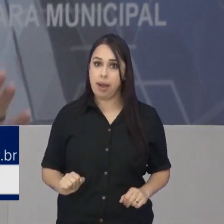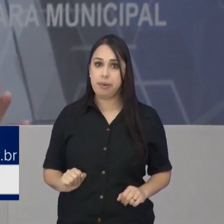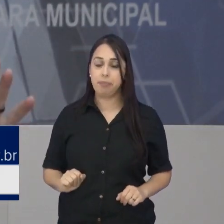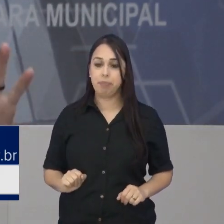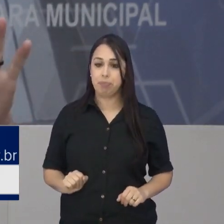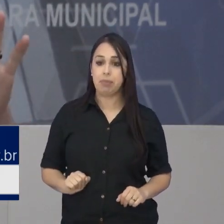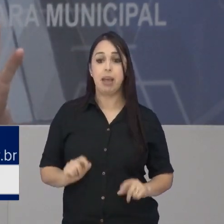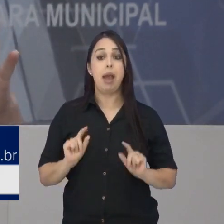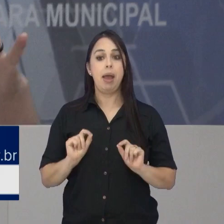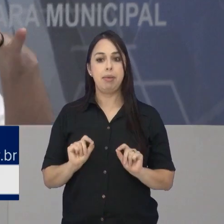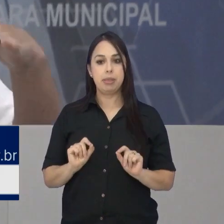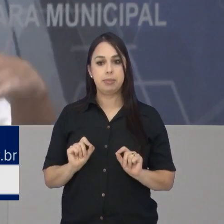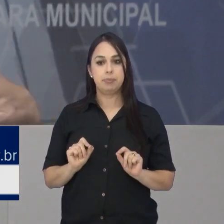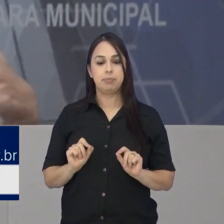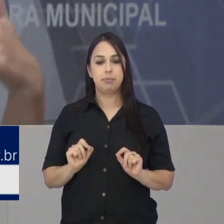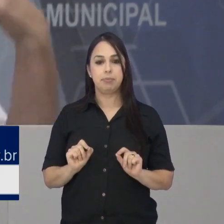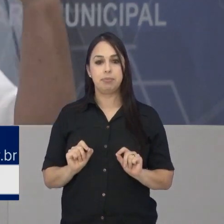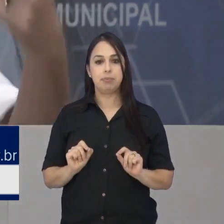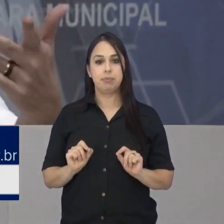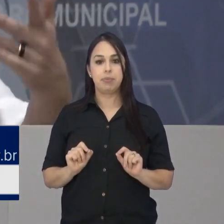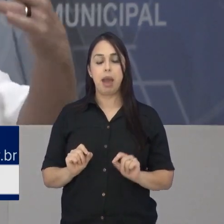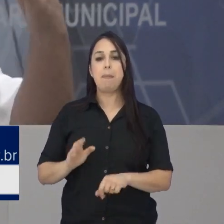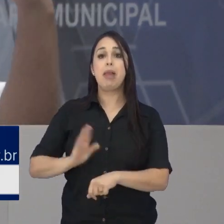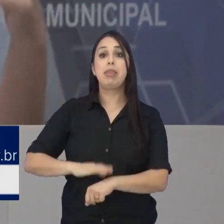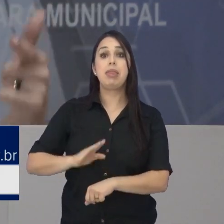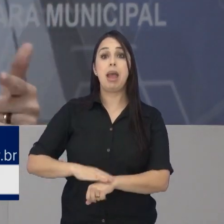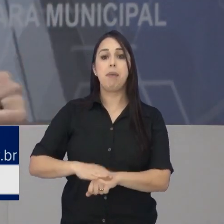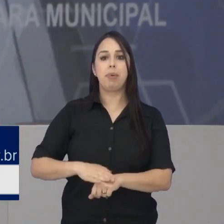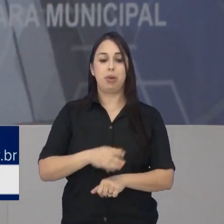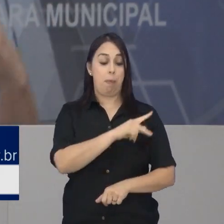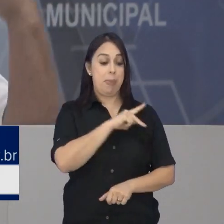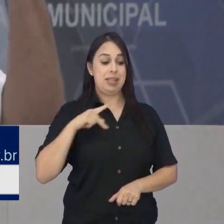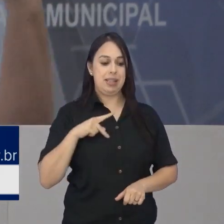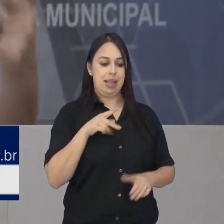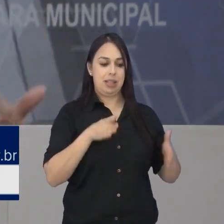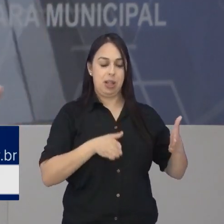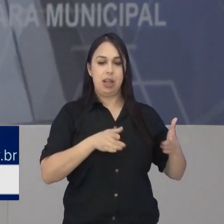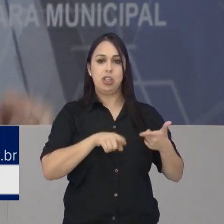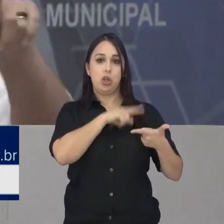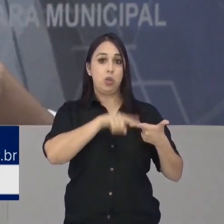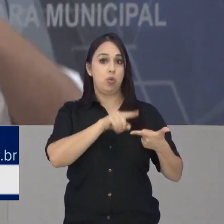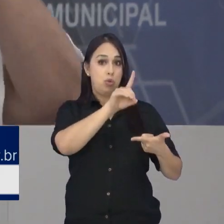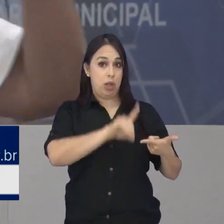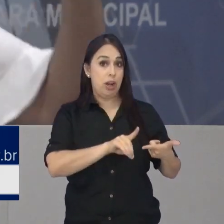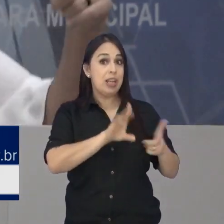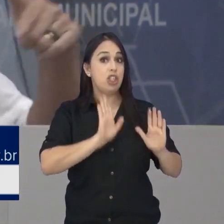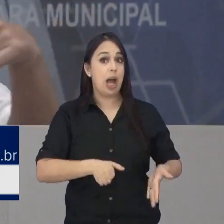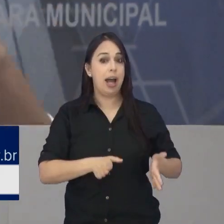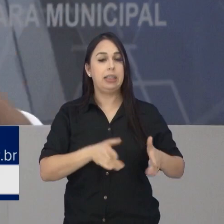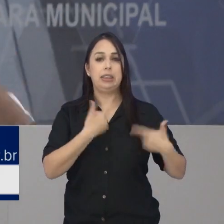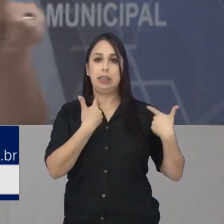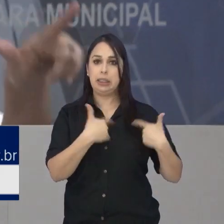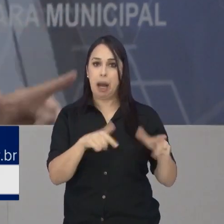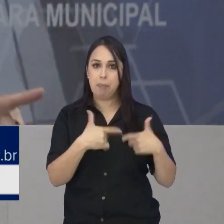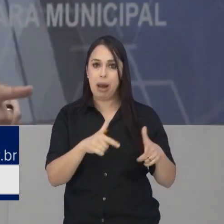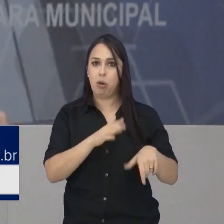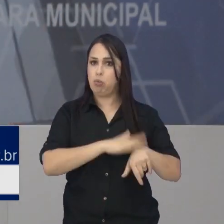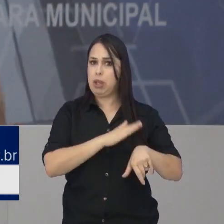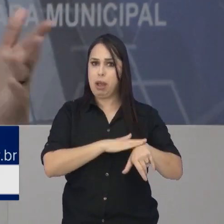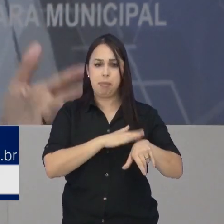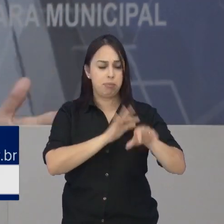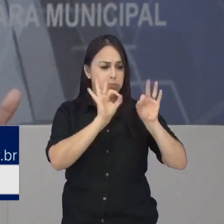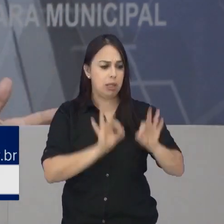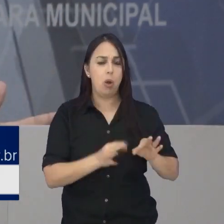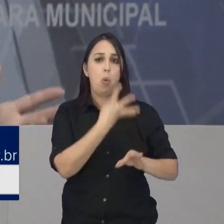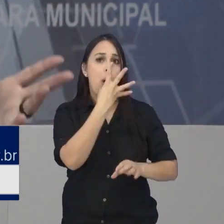É para ter mais tempo, para que o presidente, para que o diretor, que já tiveram tempo suficiente lá,